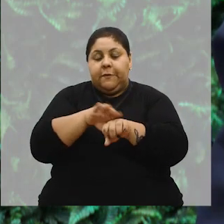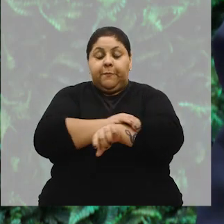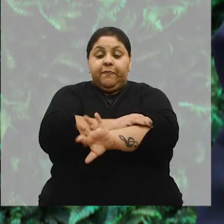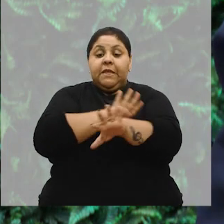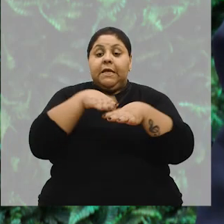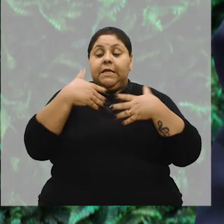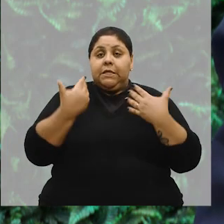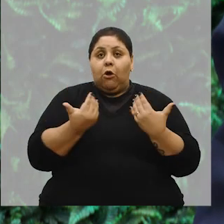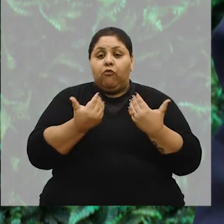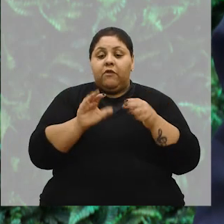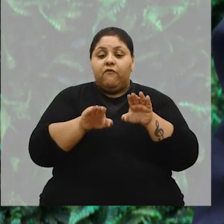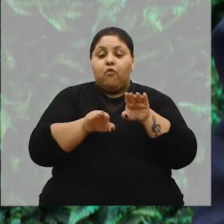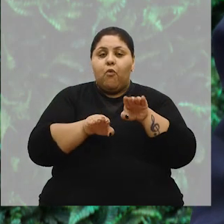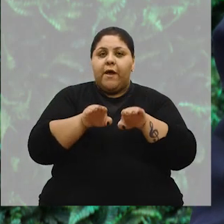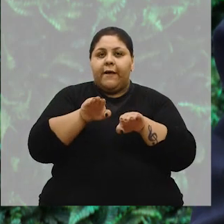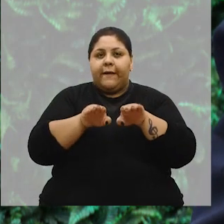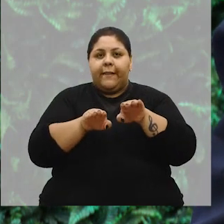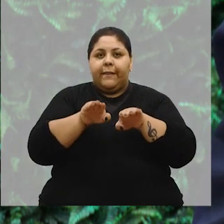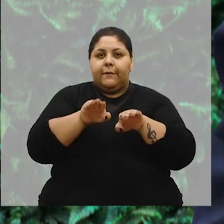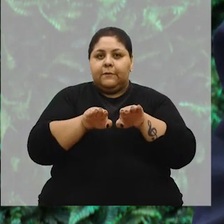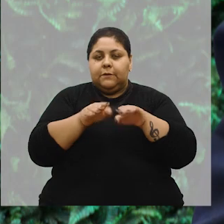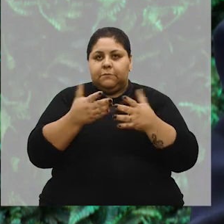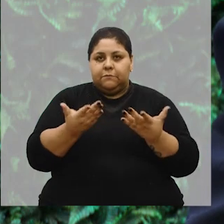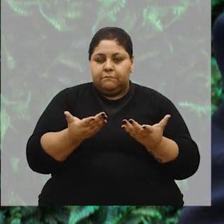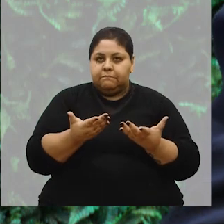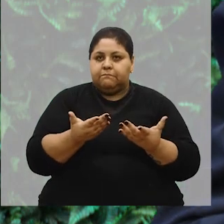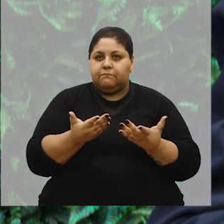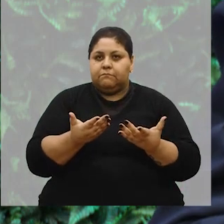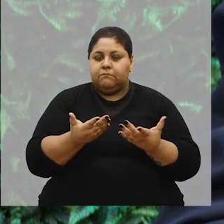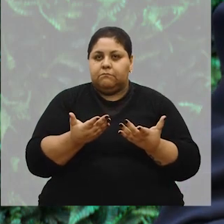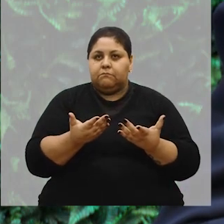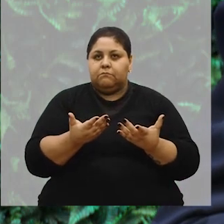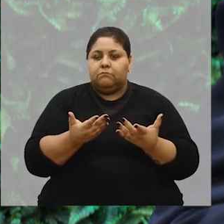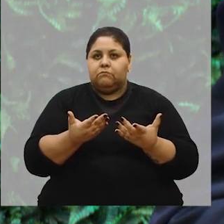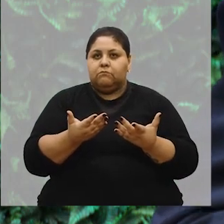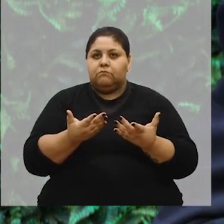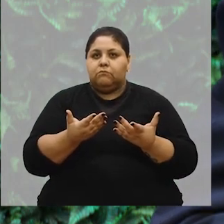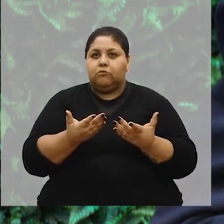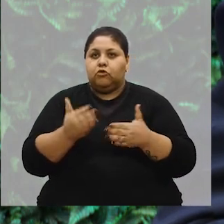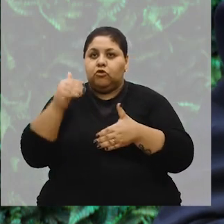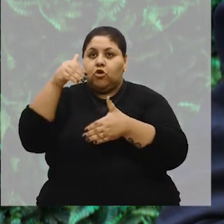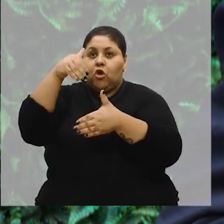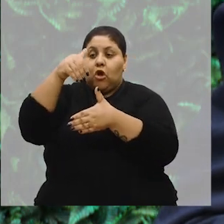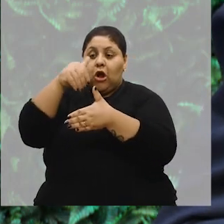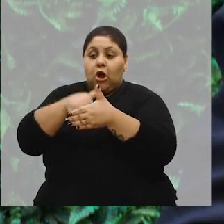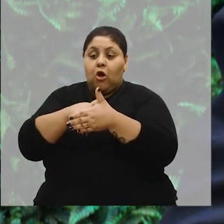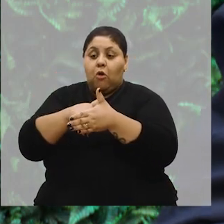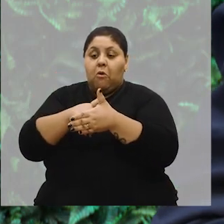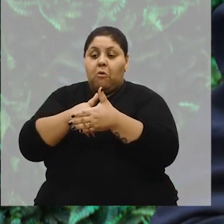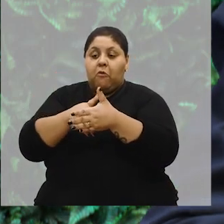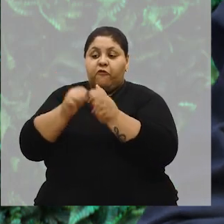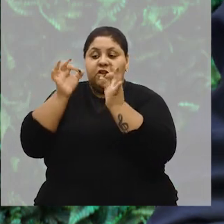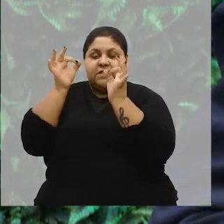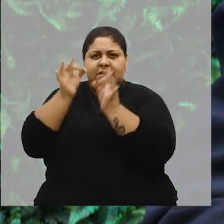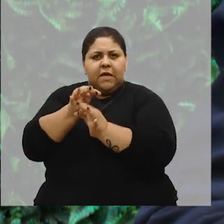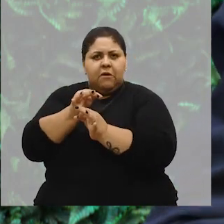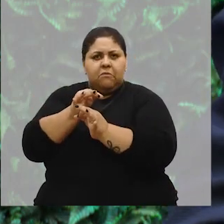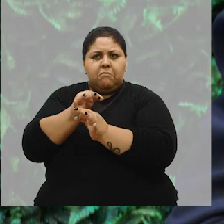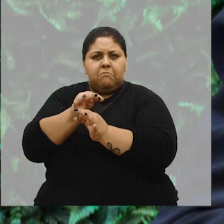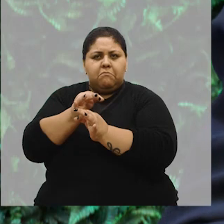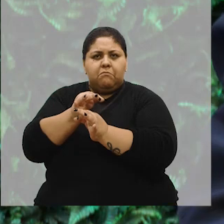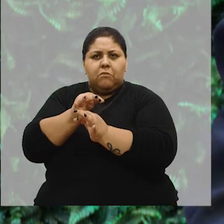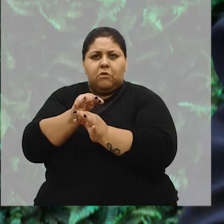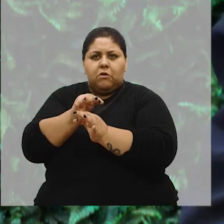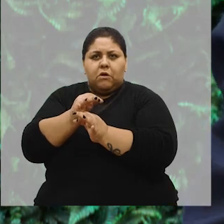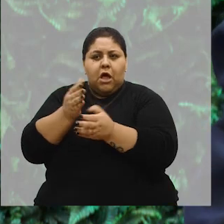compensação de tal sorte que o voto foi um acerto extraordinário, tá